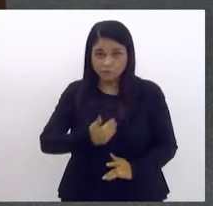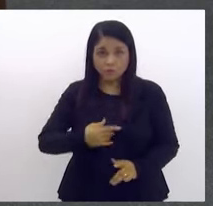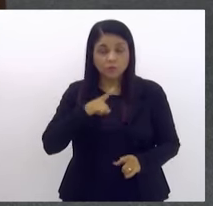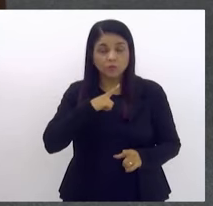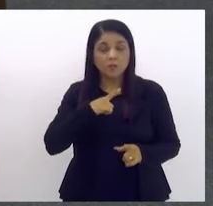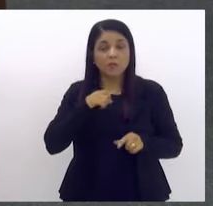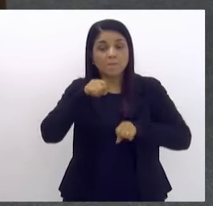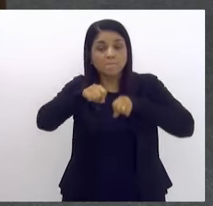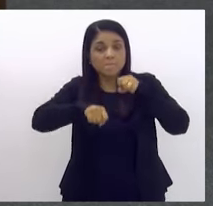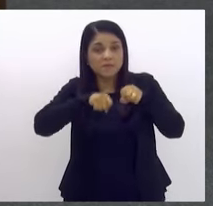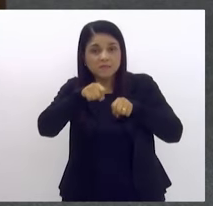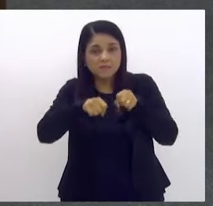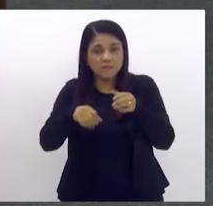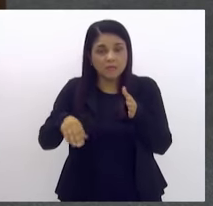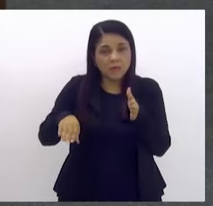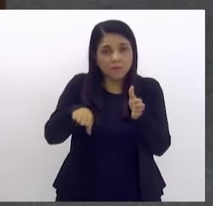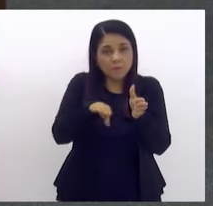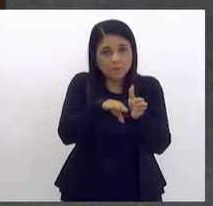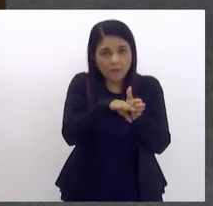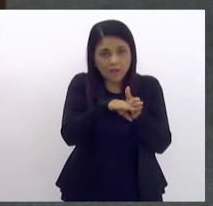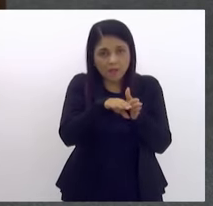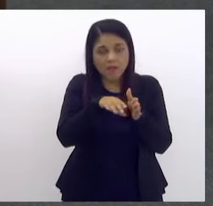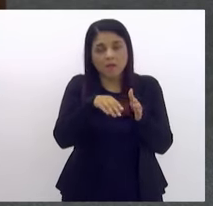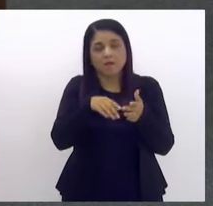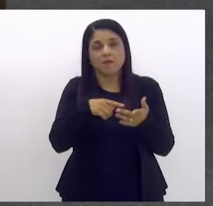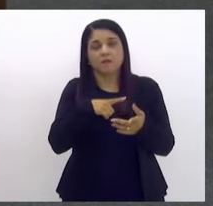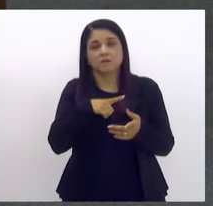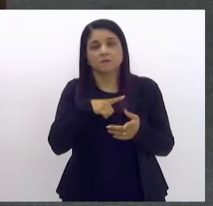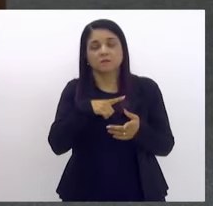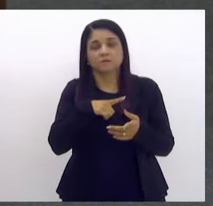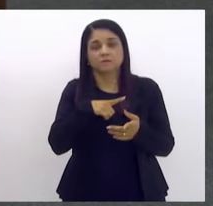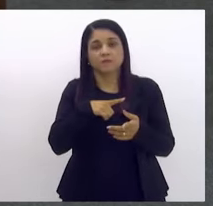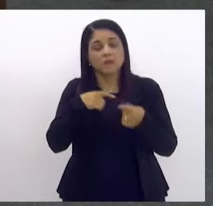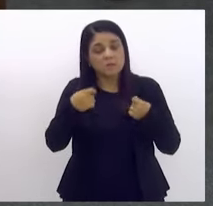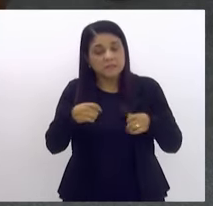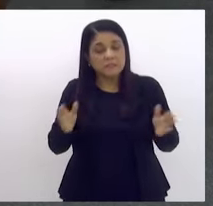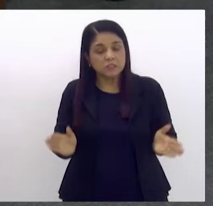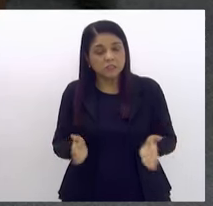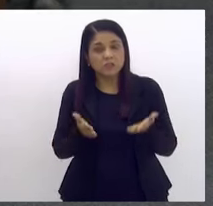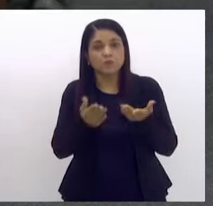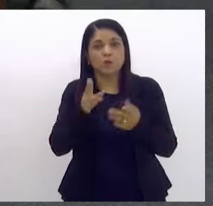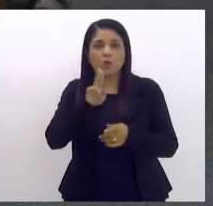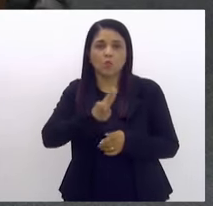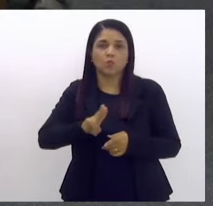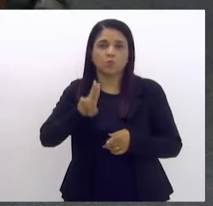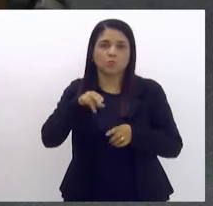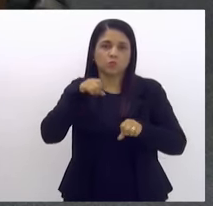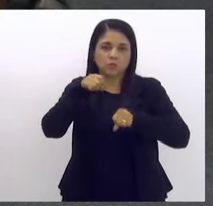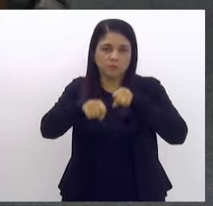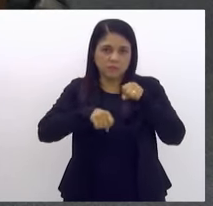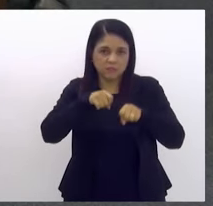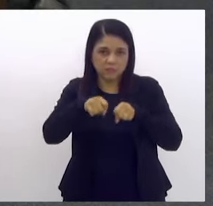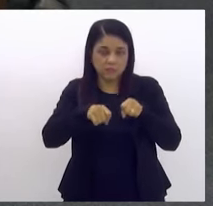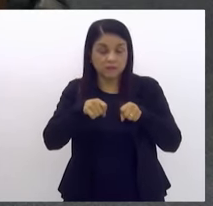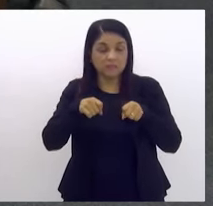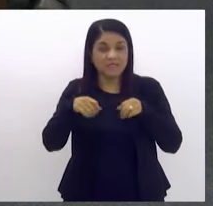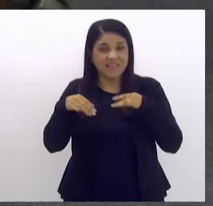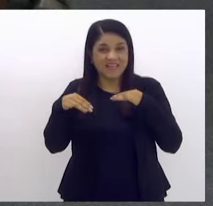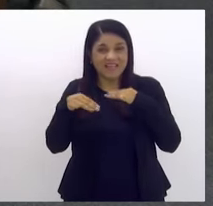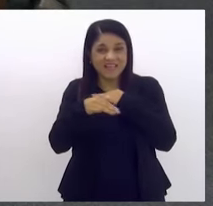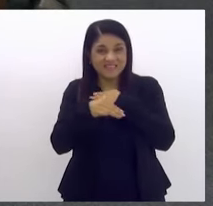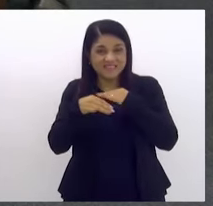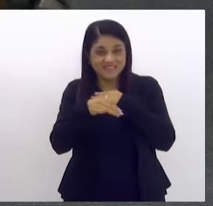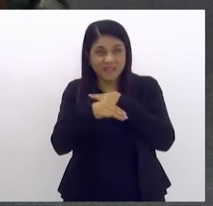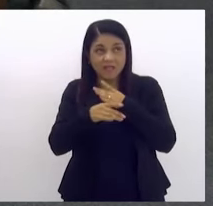com seu tamanho. A gente precisa estimular o uso da bicicleta. A gente está em cidades cada vez mais